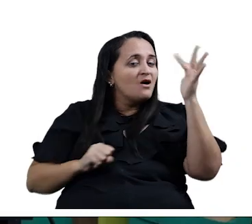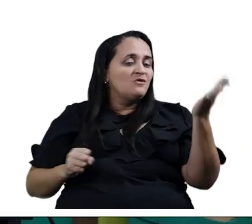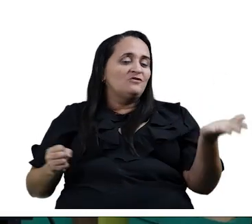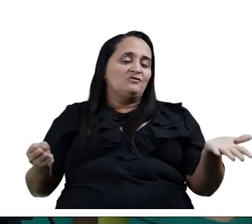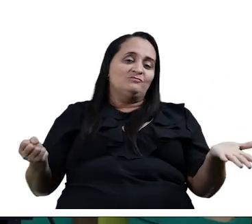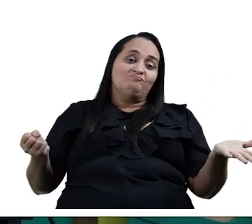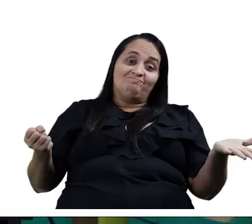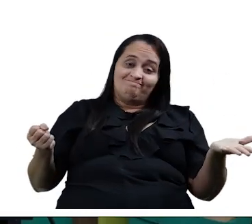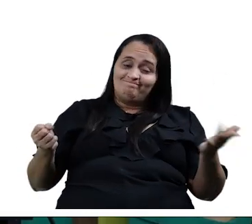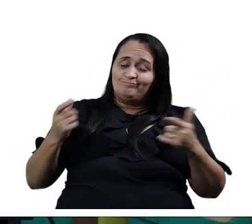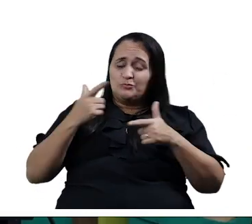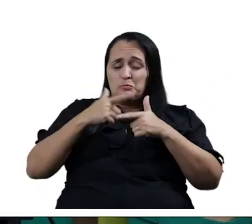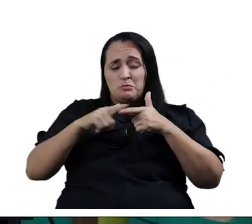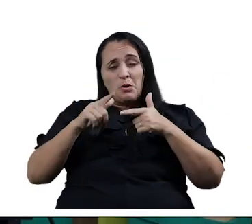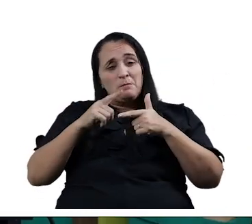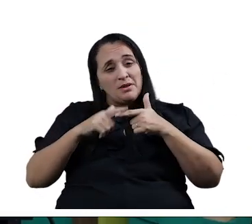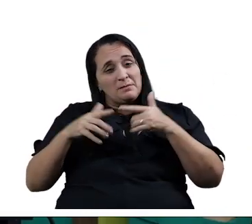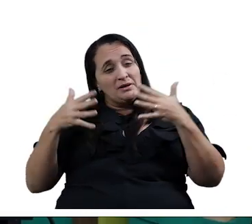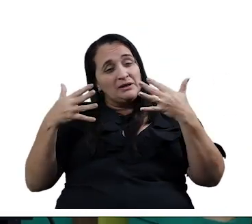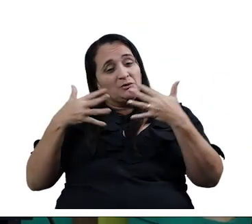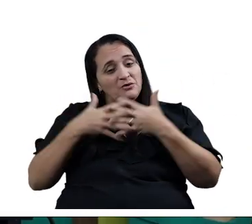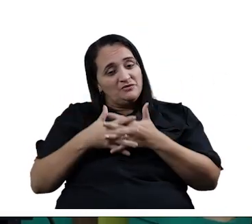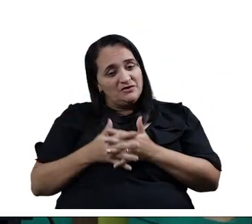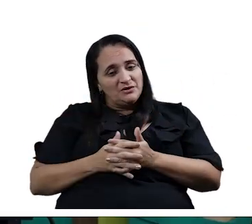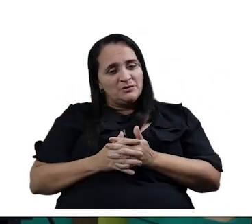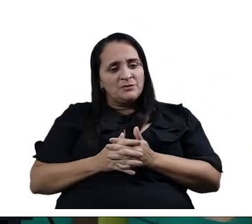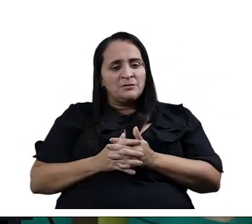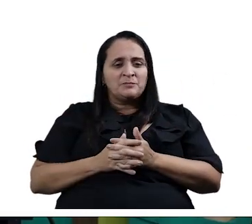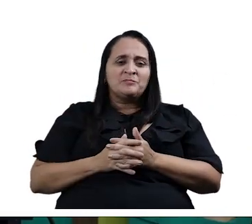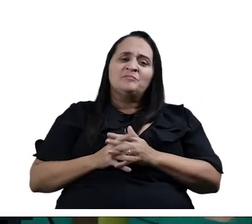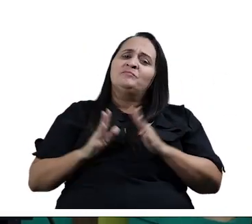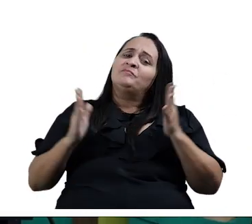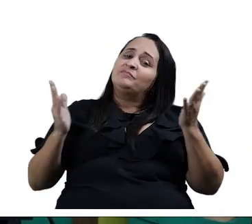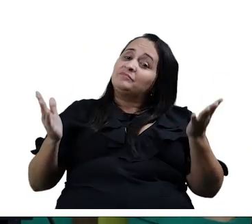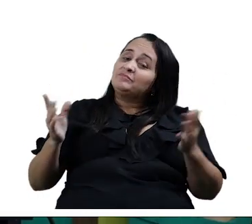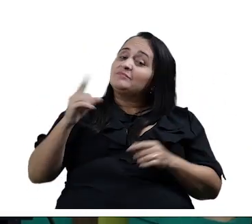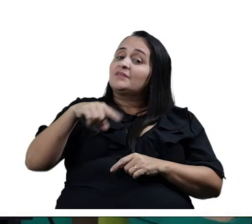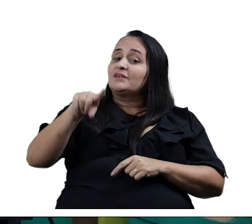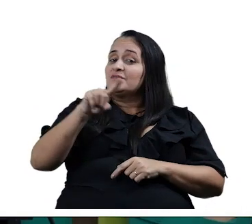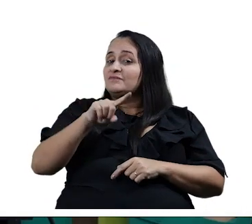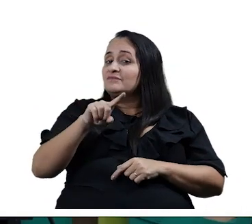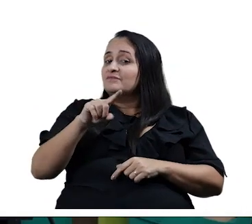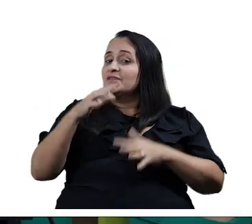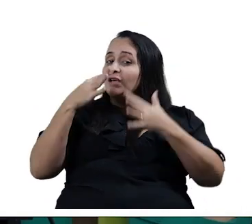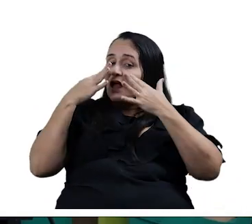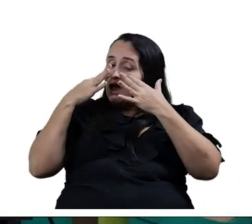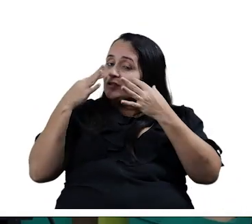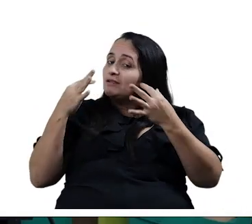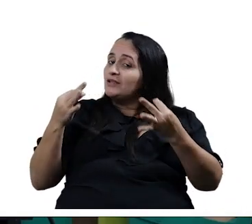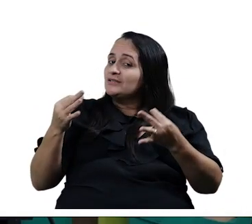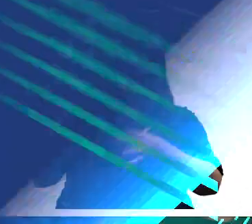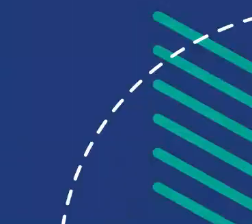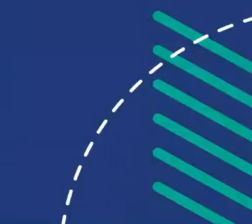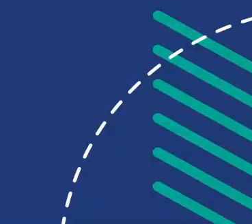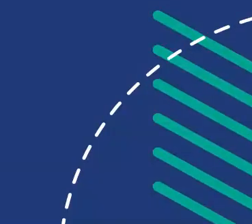acabou, não. Tem a próxima aula. Um beijo para você e até a próxima.